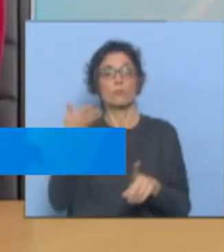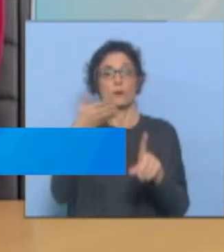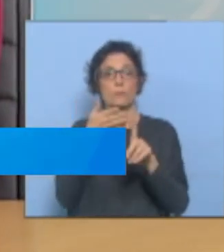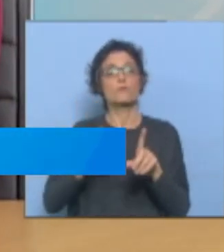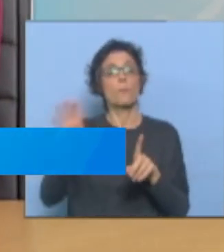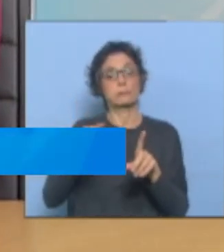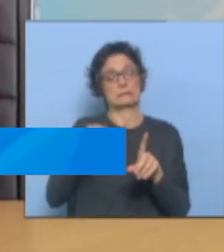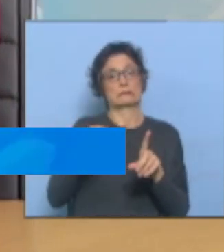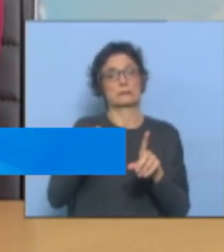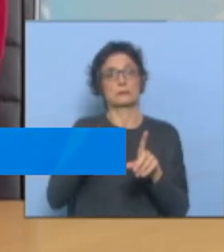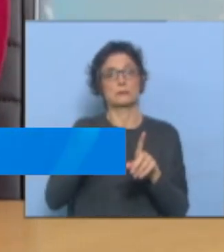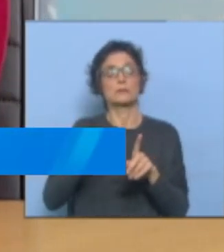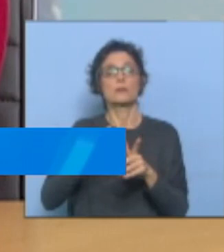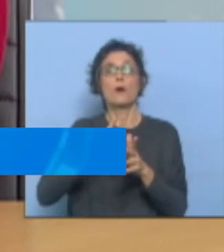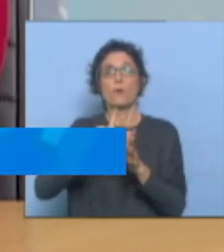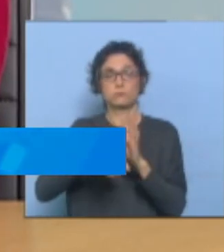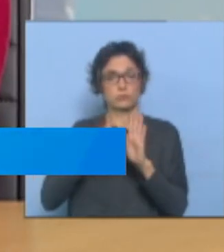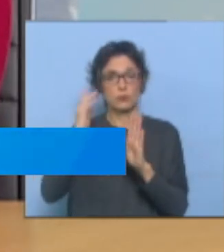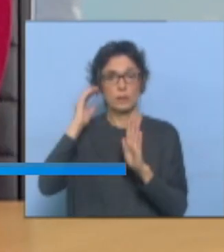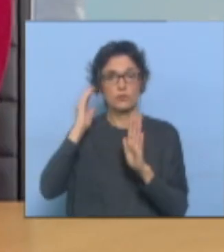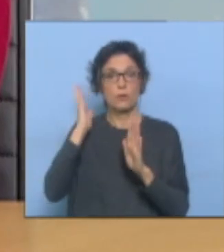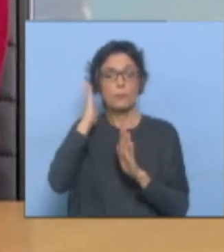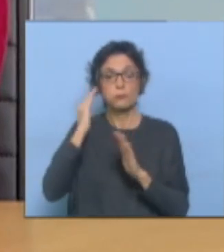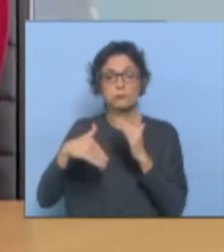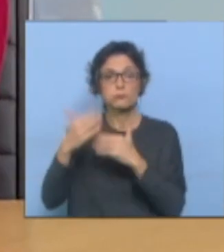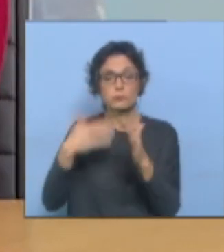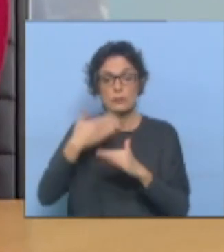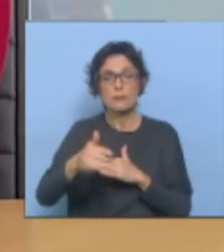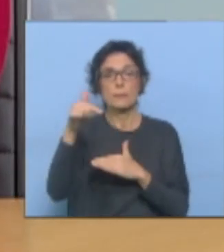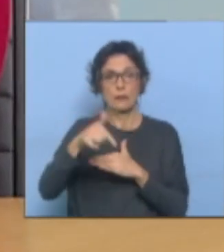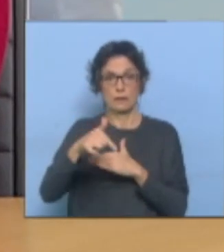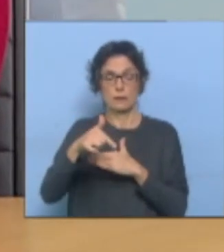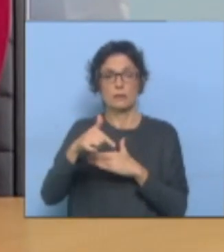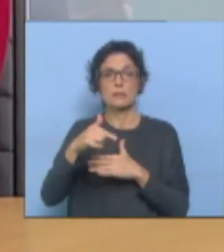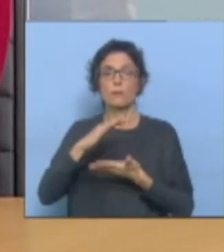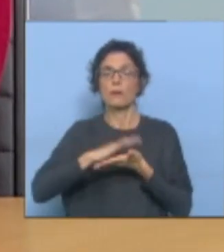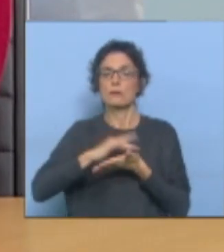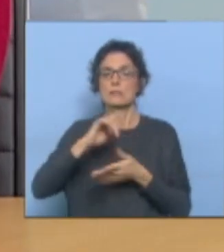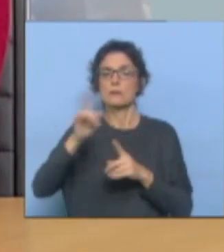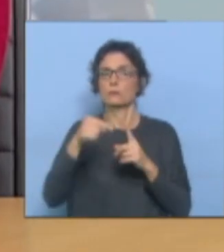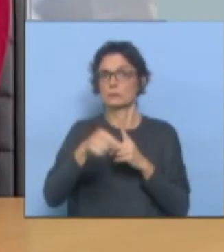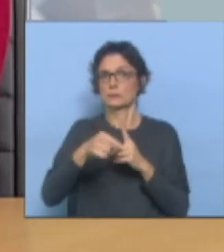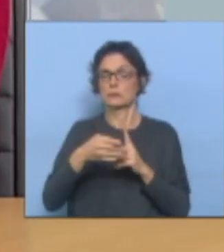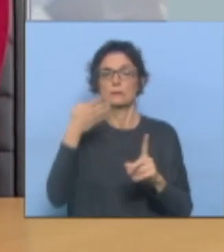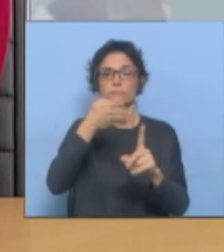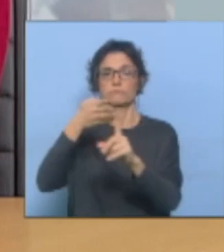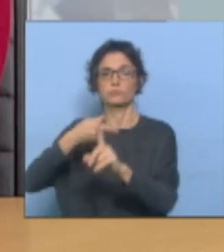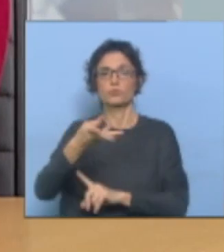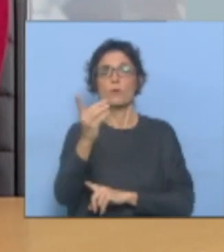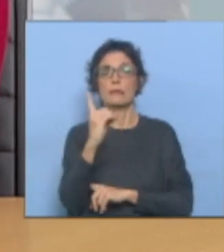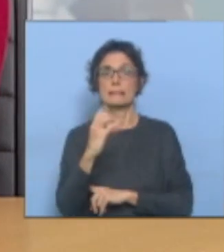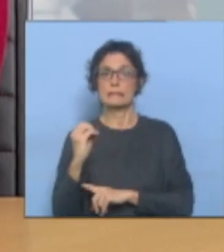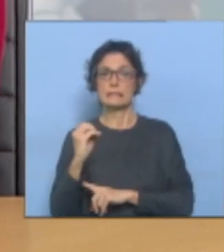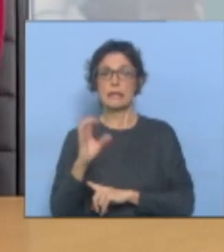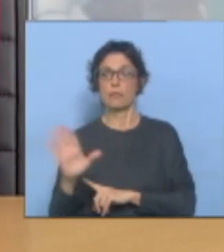Marca estas semanas, não é? Exatamente, um projeto católico. De resto, esta semana, a edição deste ano tem 60 missões por todo o país e nesta